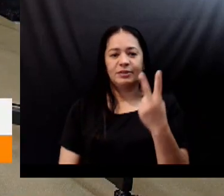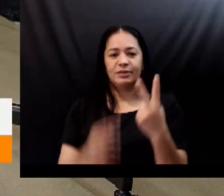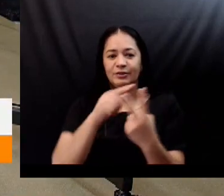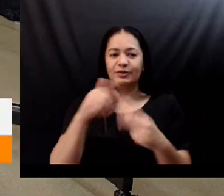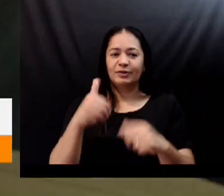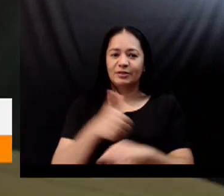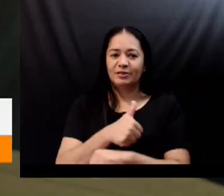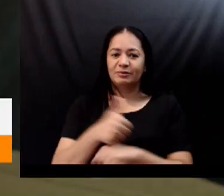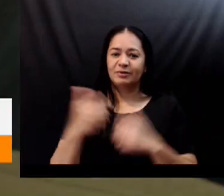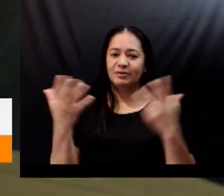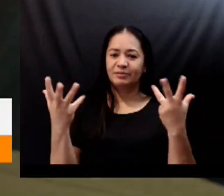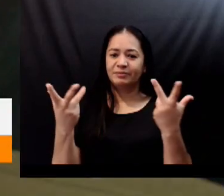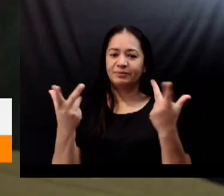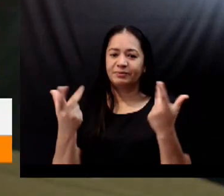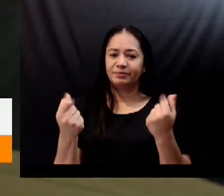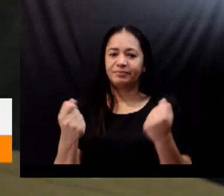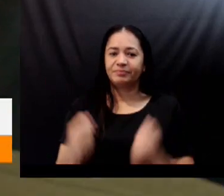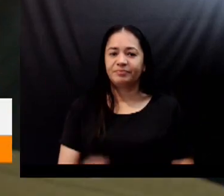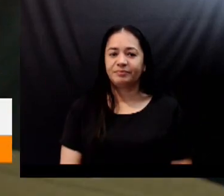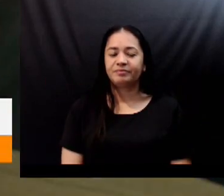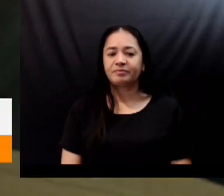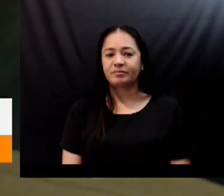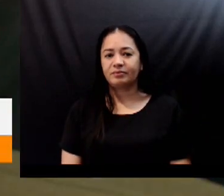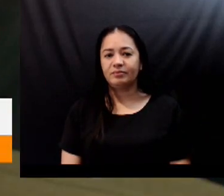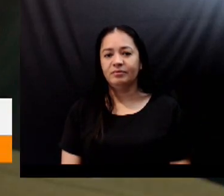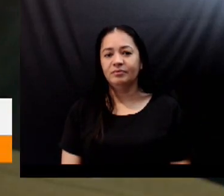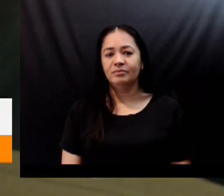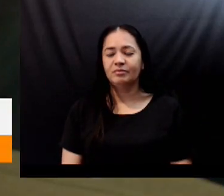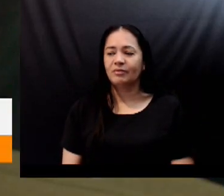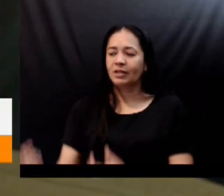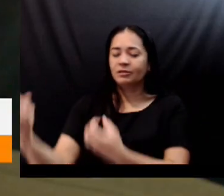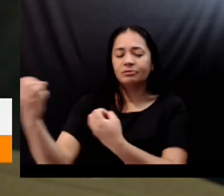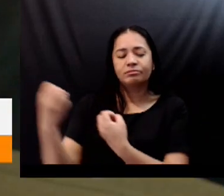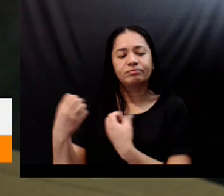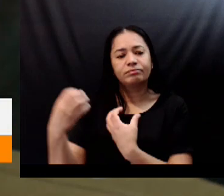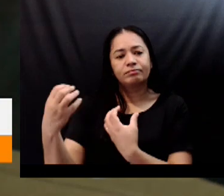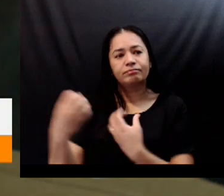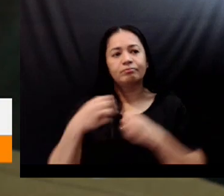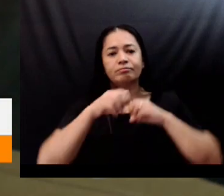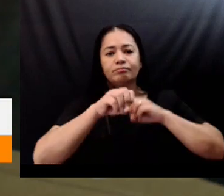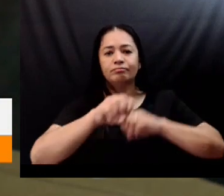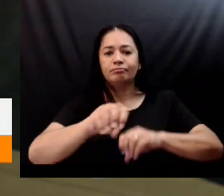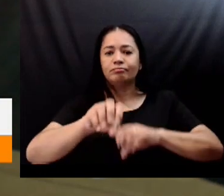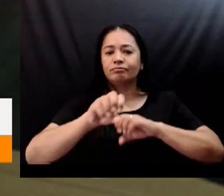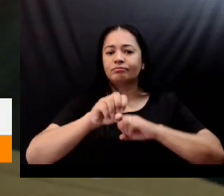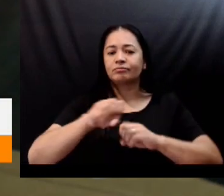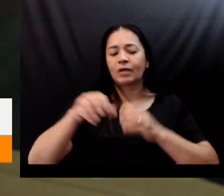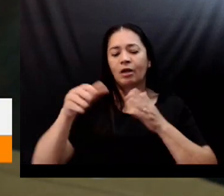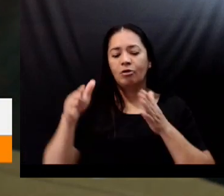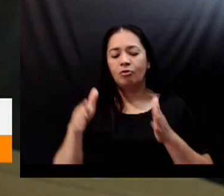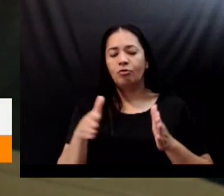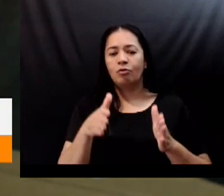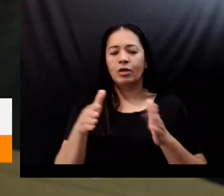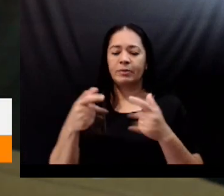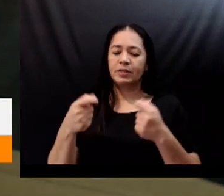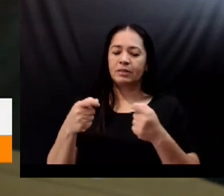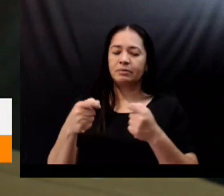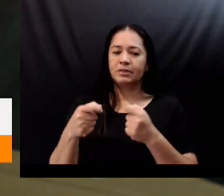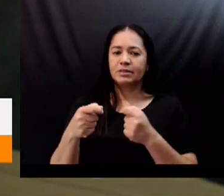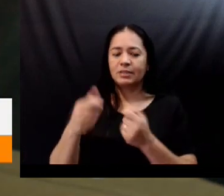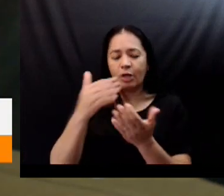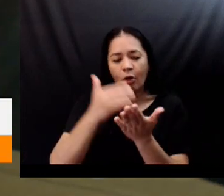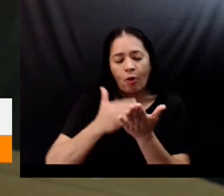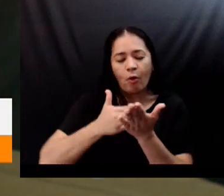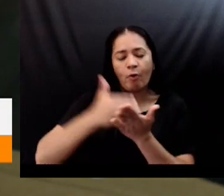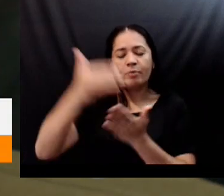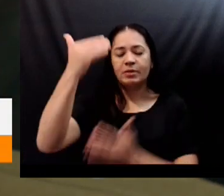aqui, que estão, nos ensinando, né, o caminho que a gente deve fazer para a gente começar a entender que